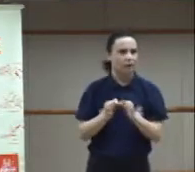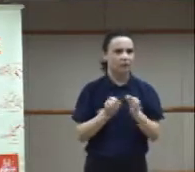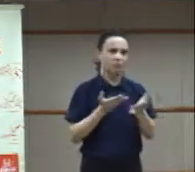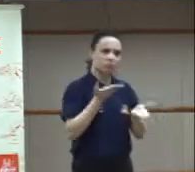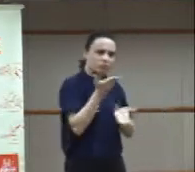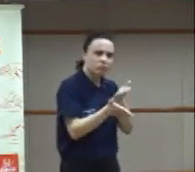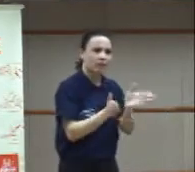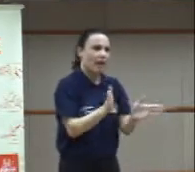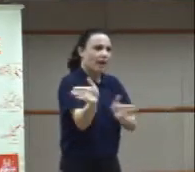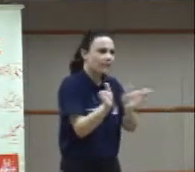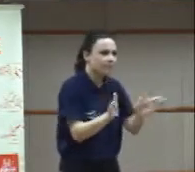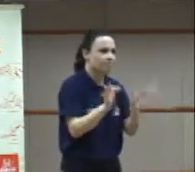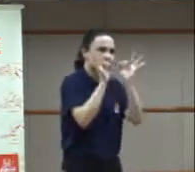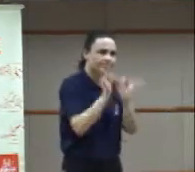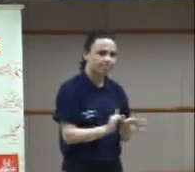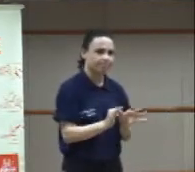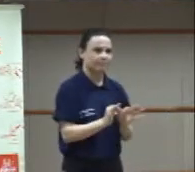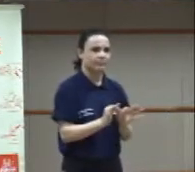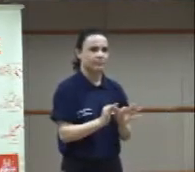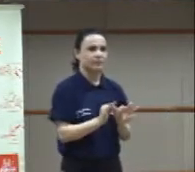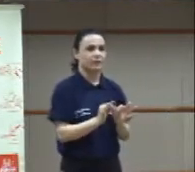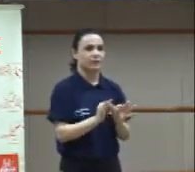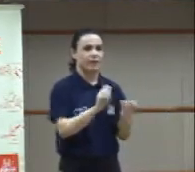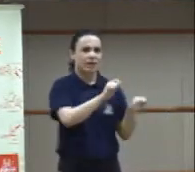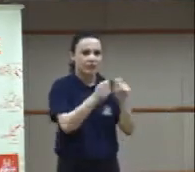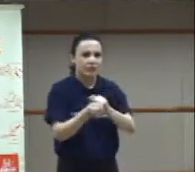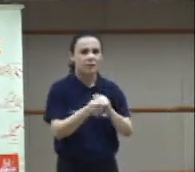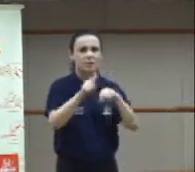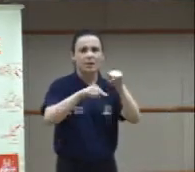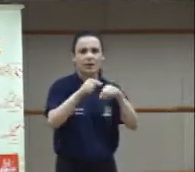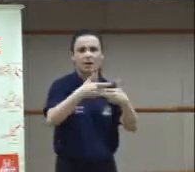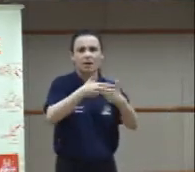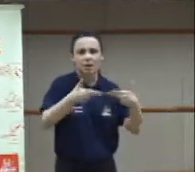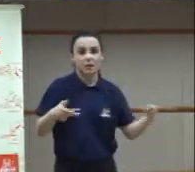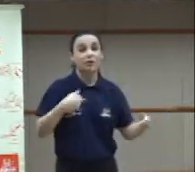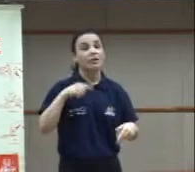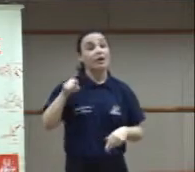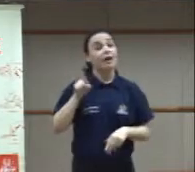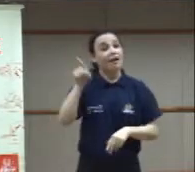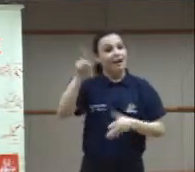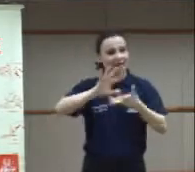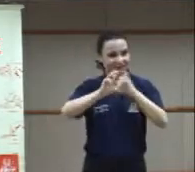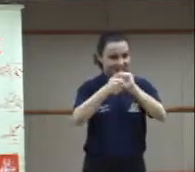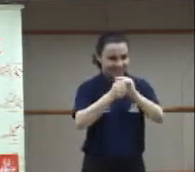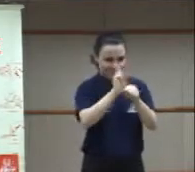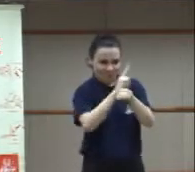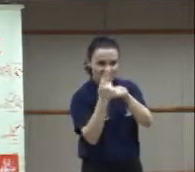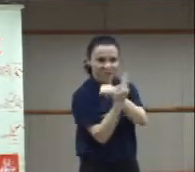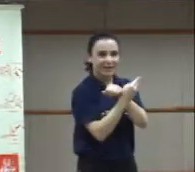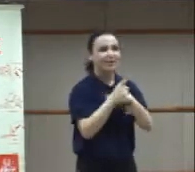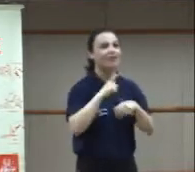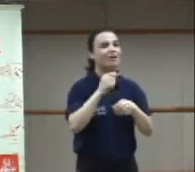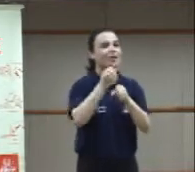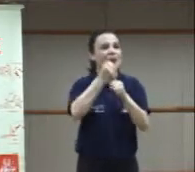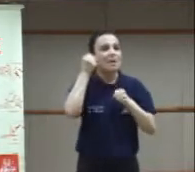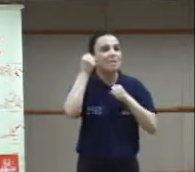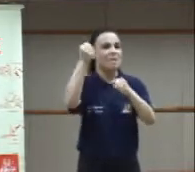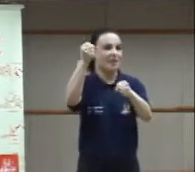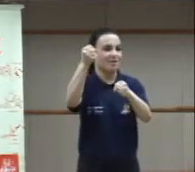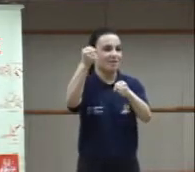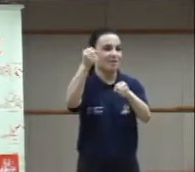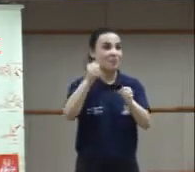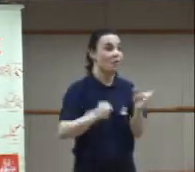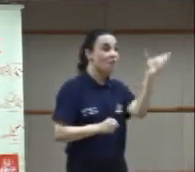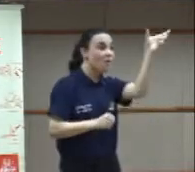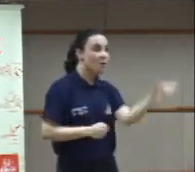acessibilidade. Motivar, nós motivamos. Criamos um prêmio na instituição chamado o Professor Inclusivo